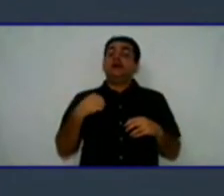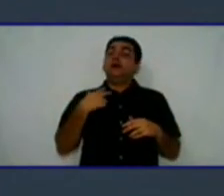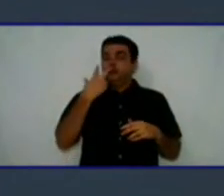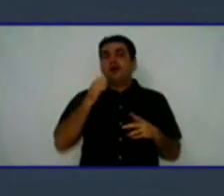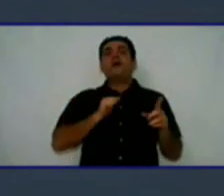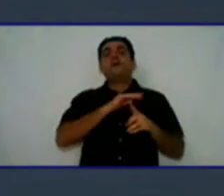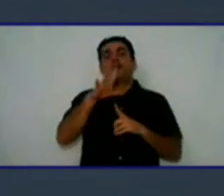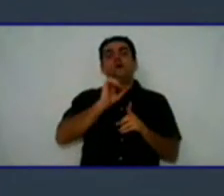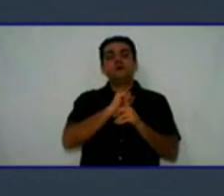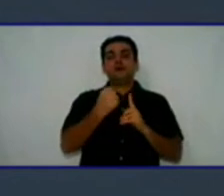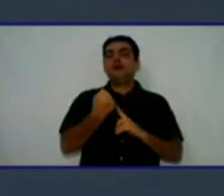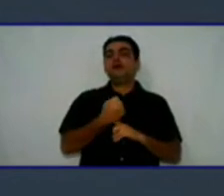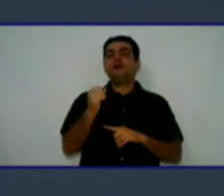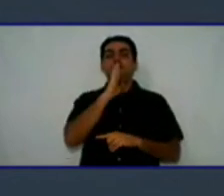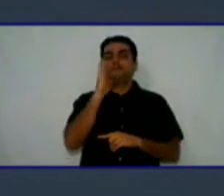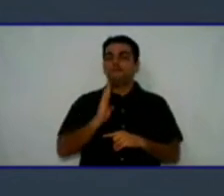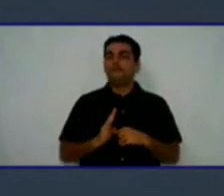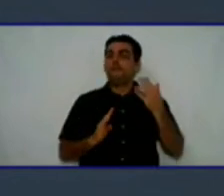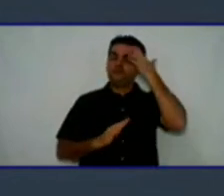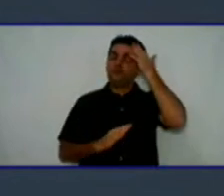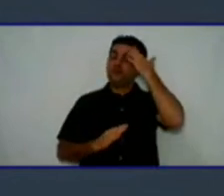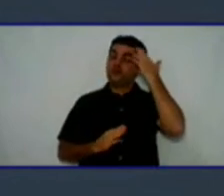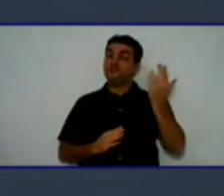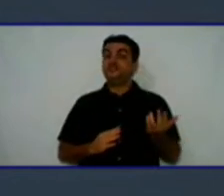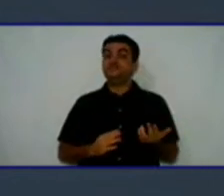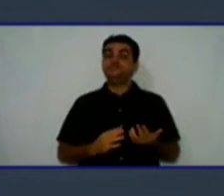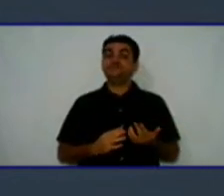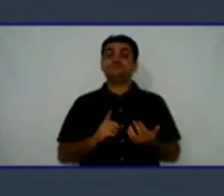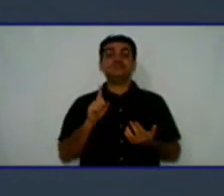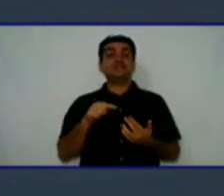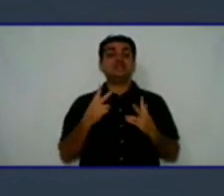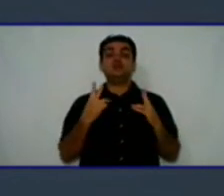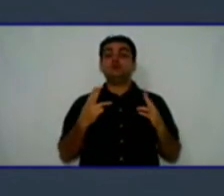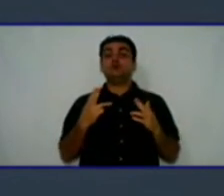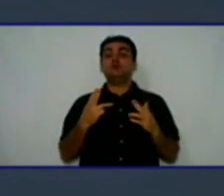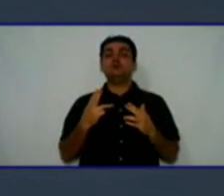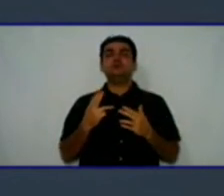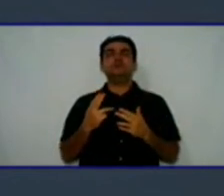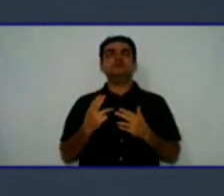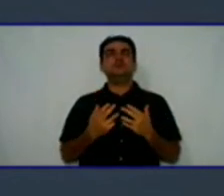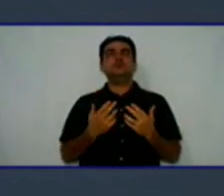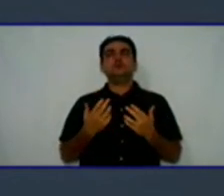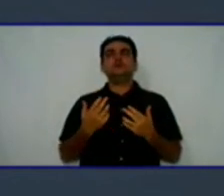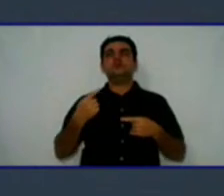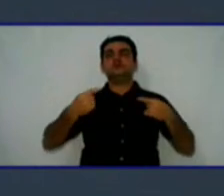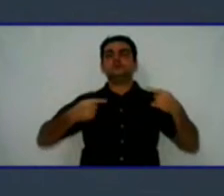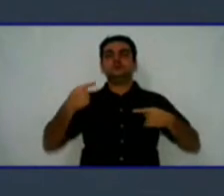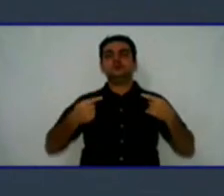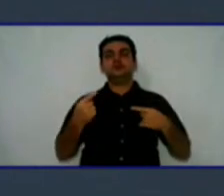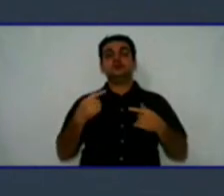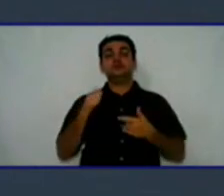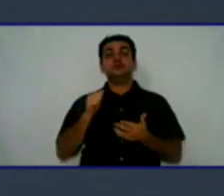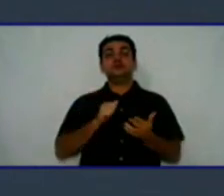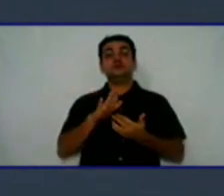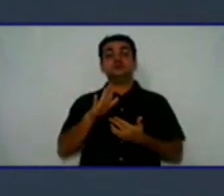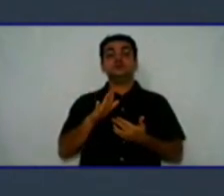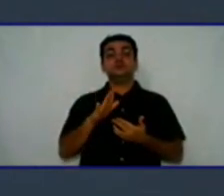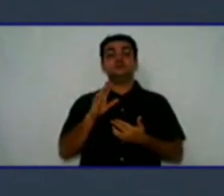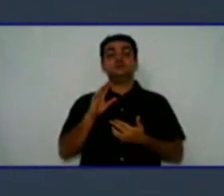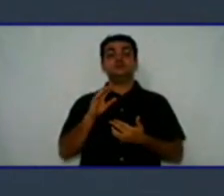pela sociedade brasileira, como se observou no episódio que culminou com a demissão